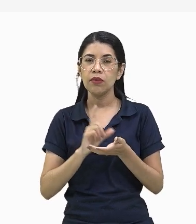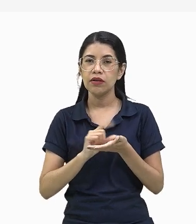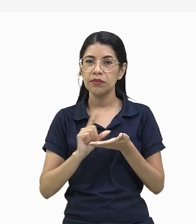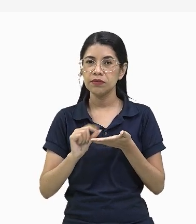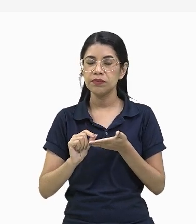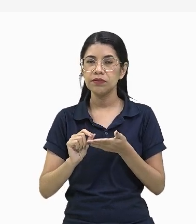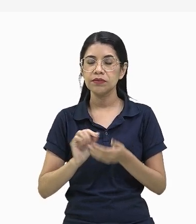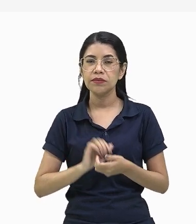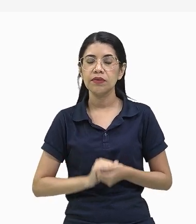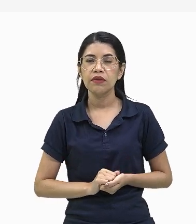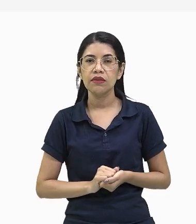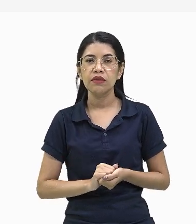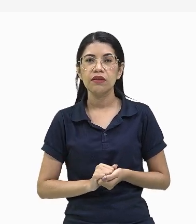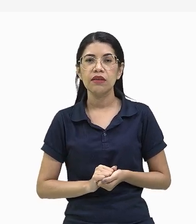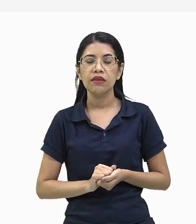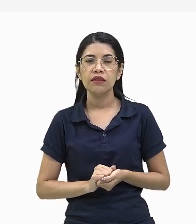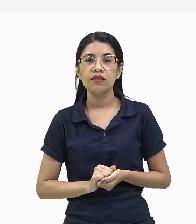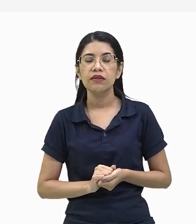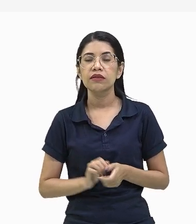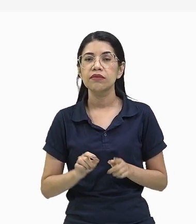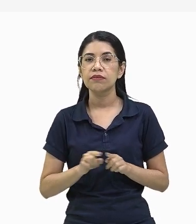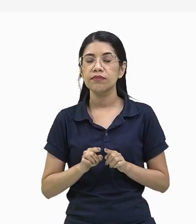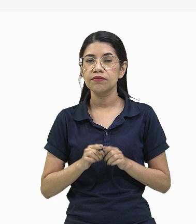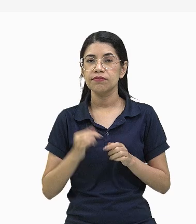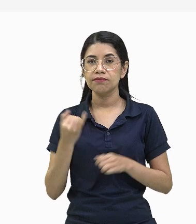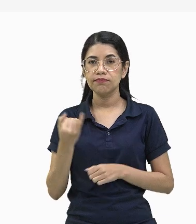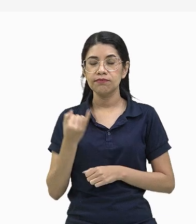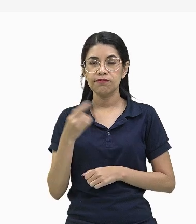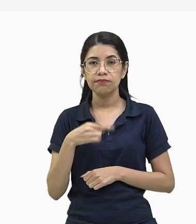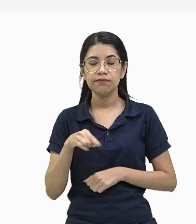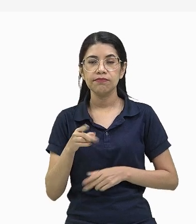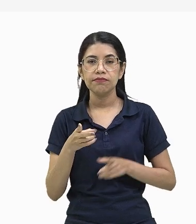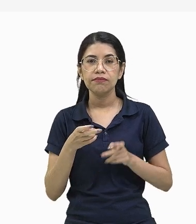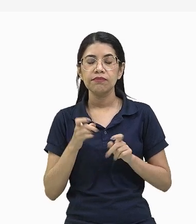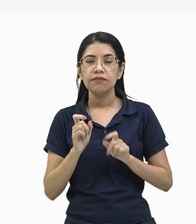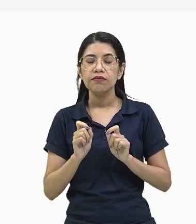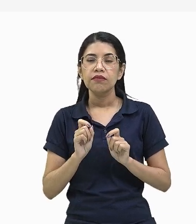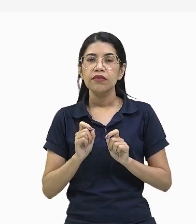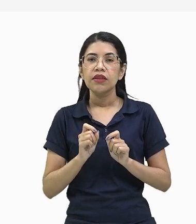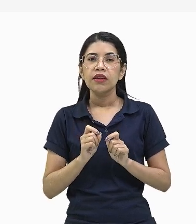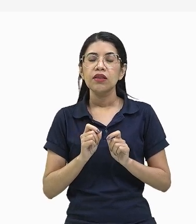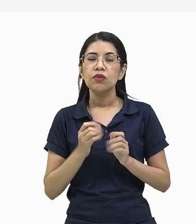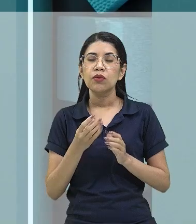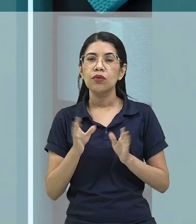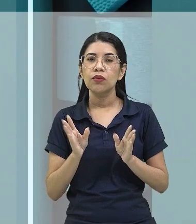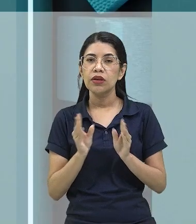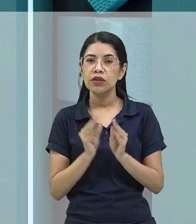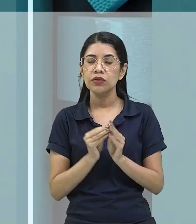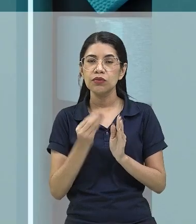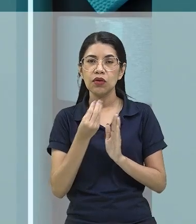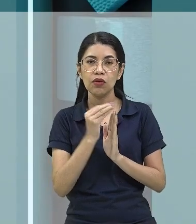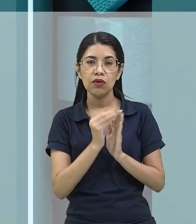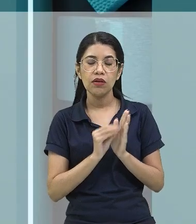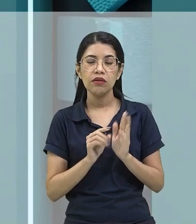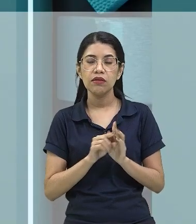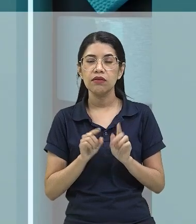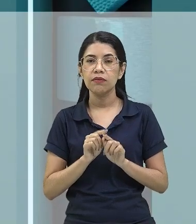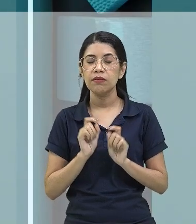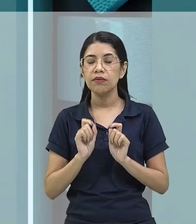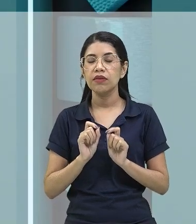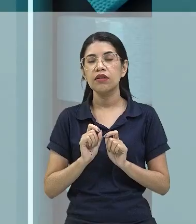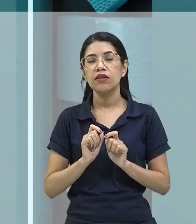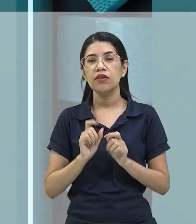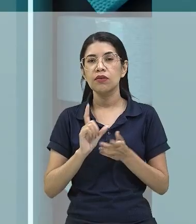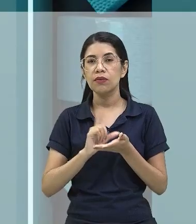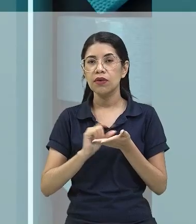científico. Um detalhe importante também, que a gente pode colocar aqui no resumo, que o artigo científico ele tem